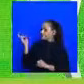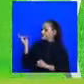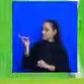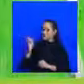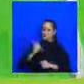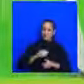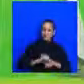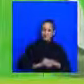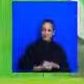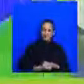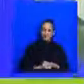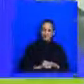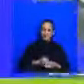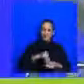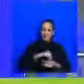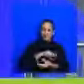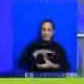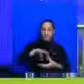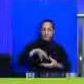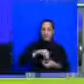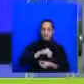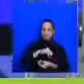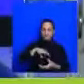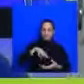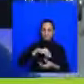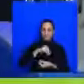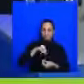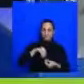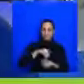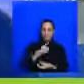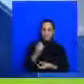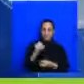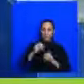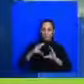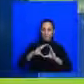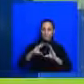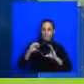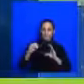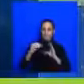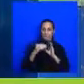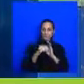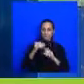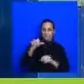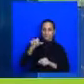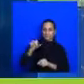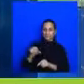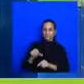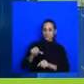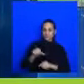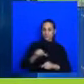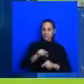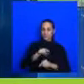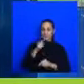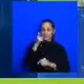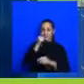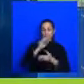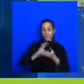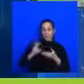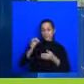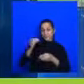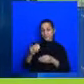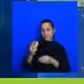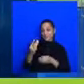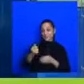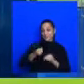valendo. Globo recarregado, embaralhando 10 bolas numeradas de 0 a 9. Você ganha a partir de